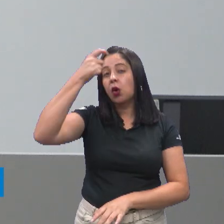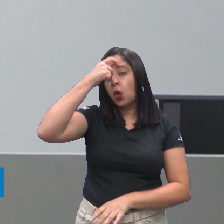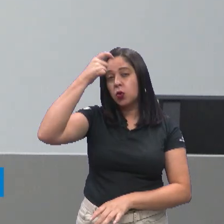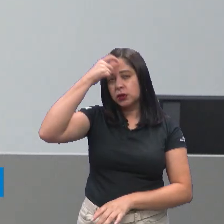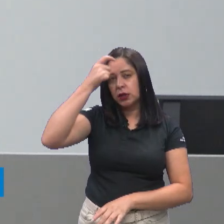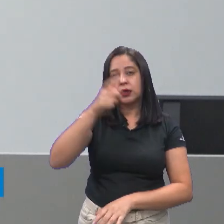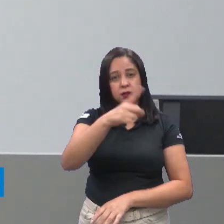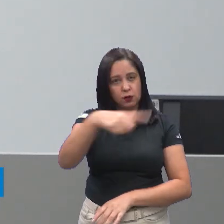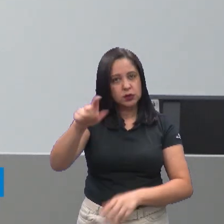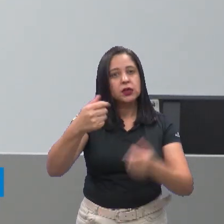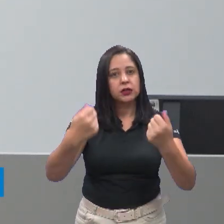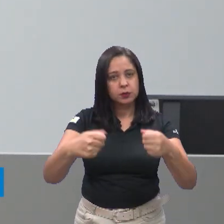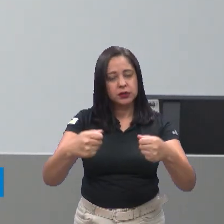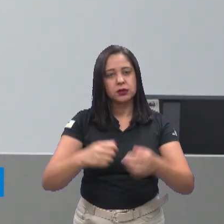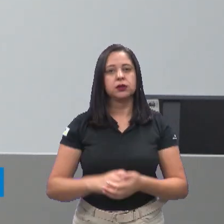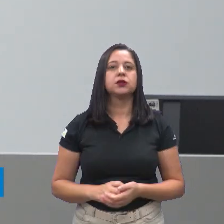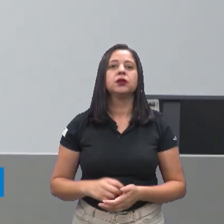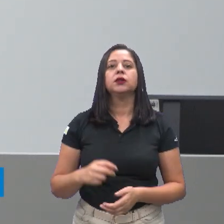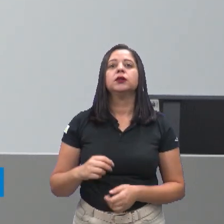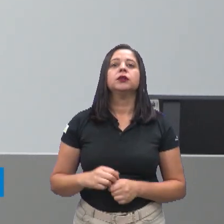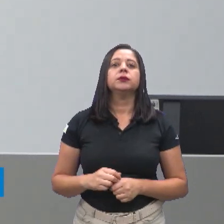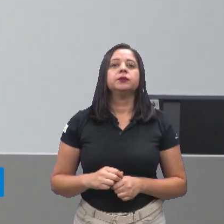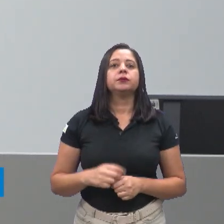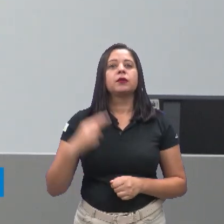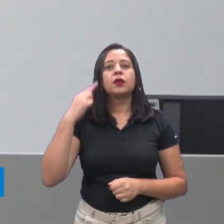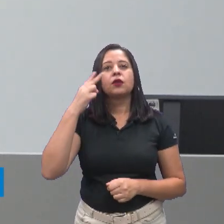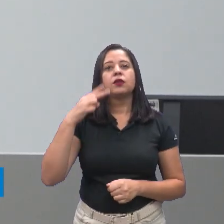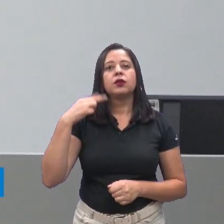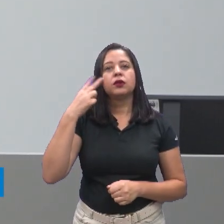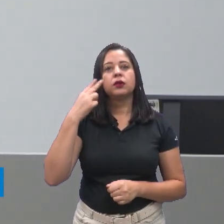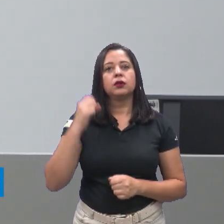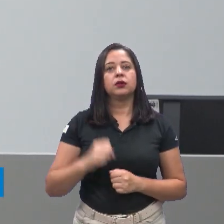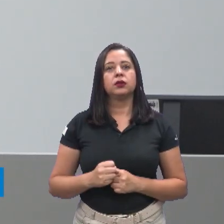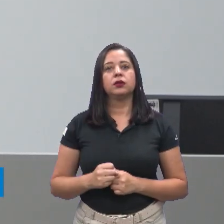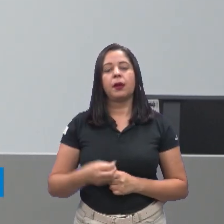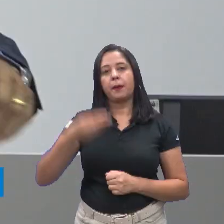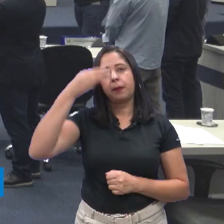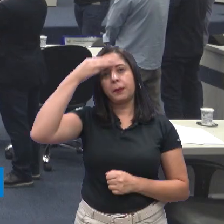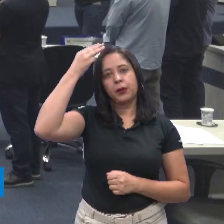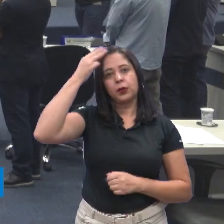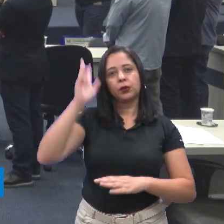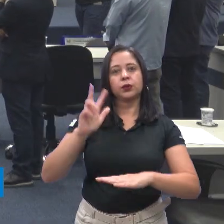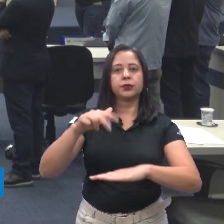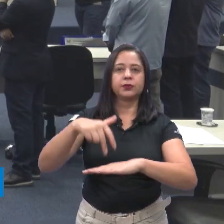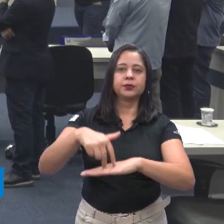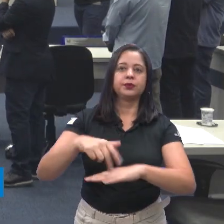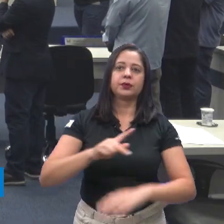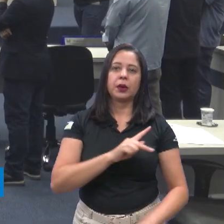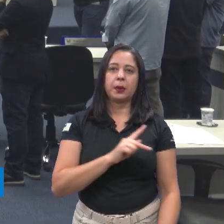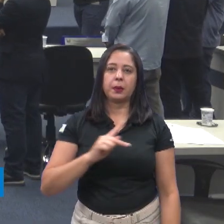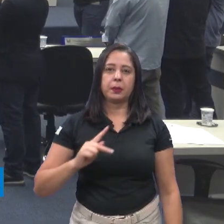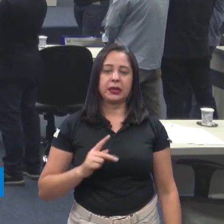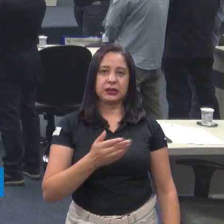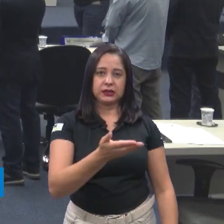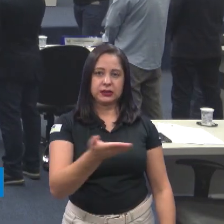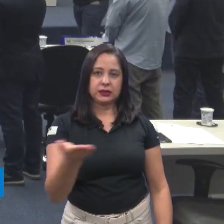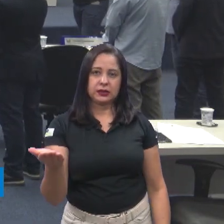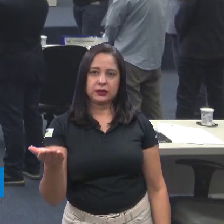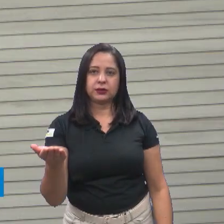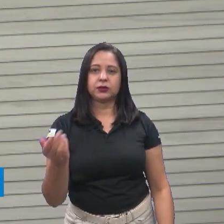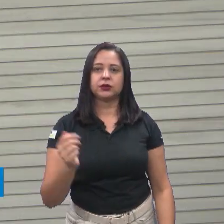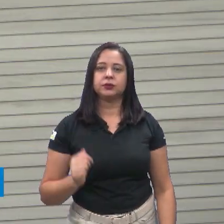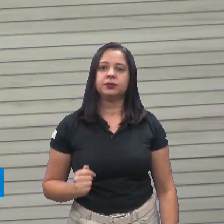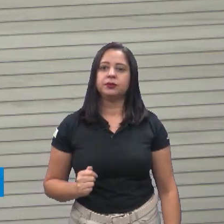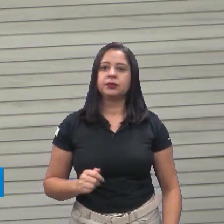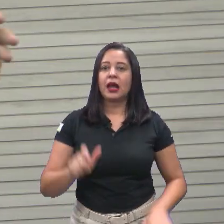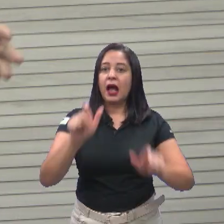precisam. Questão de ordem, por tempo de um minuto, o vereador Milton Vieira. Senhor presidente, nobres pares, ao público que